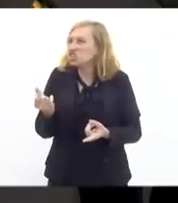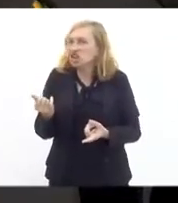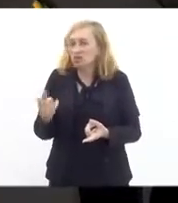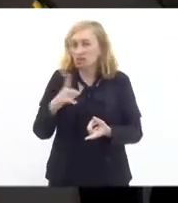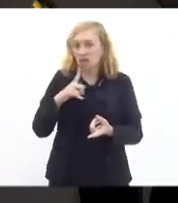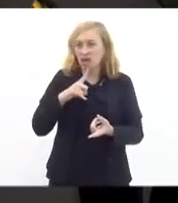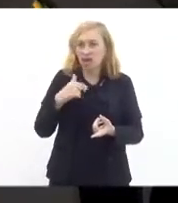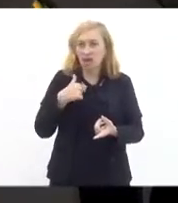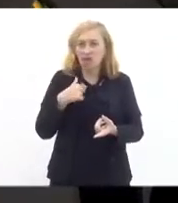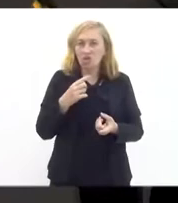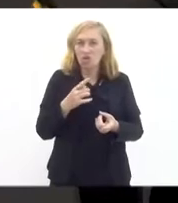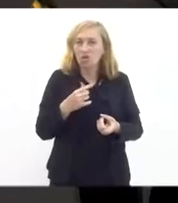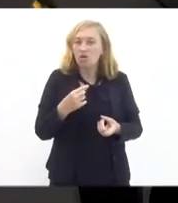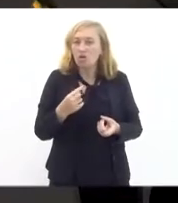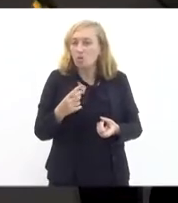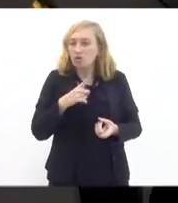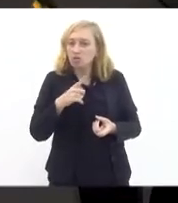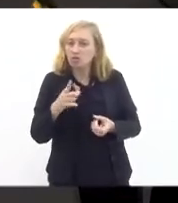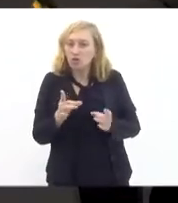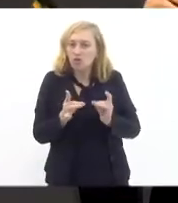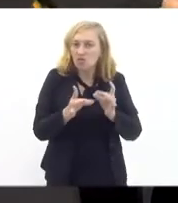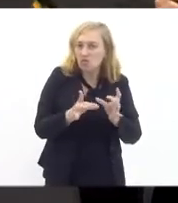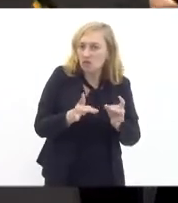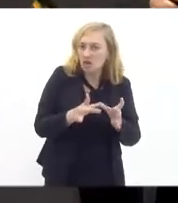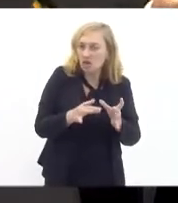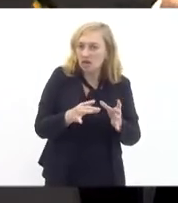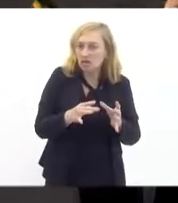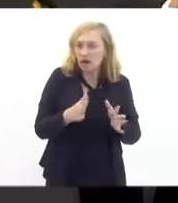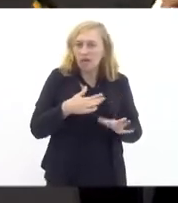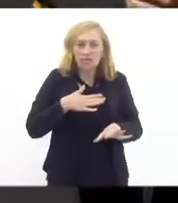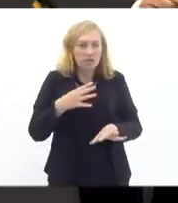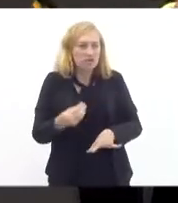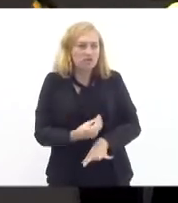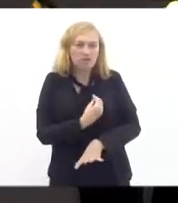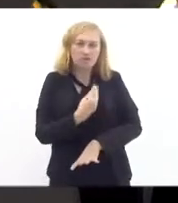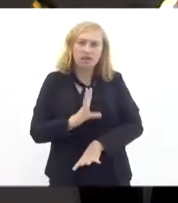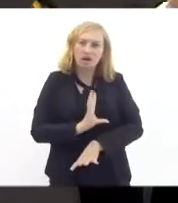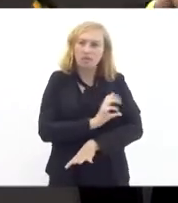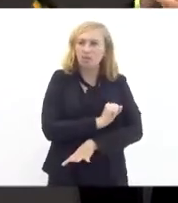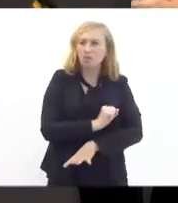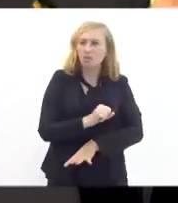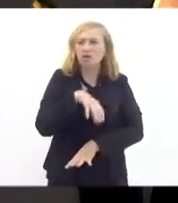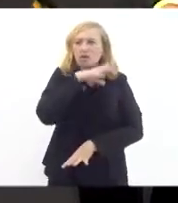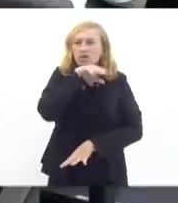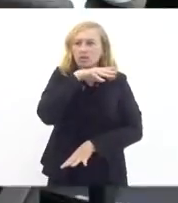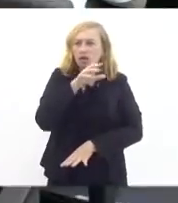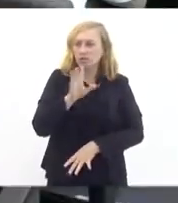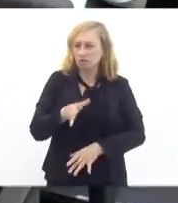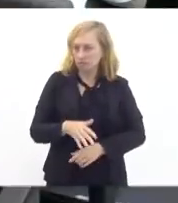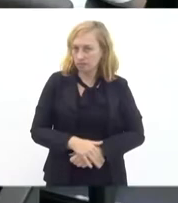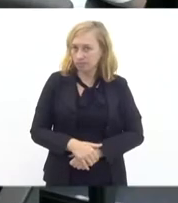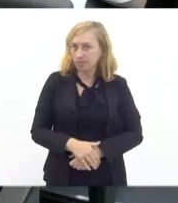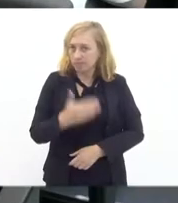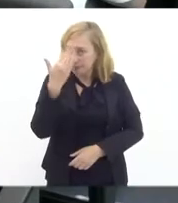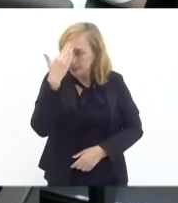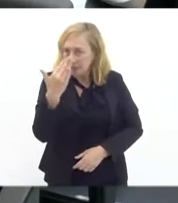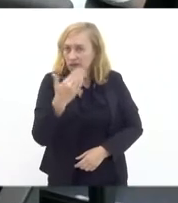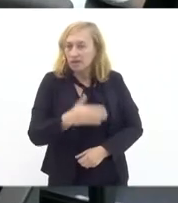ninhada por ano, cara. Quando tenho. Entendeu? A minha vida é por amor. É isso. Muito